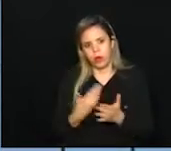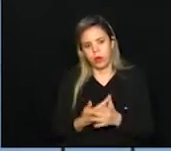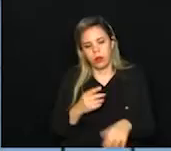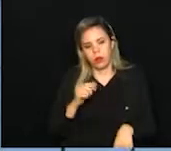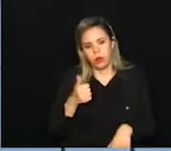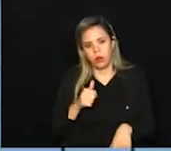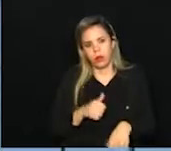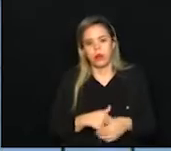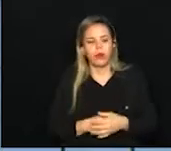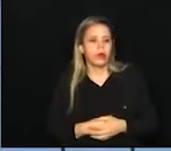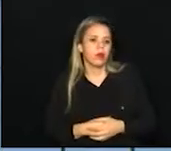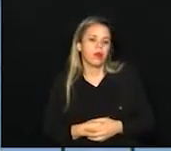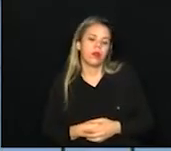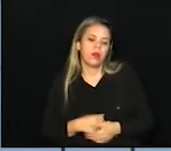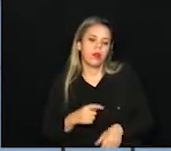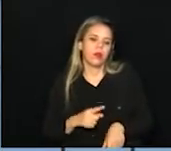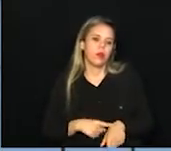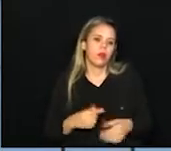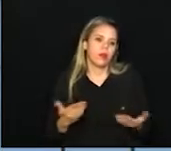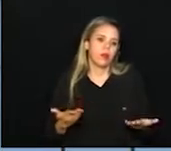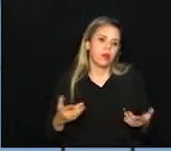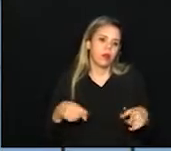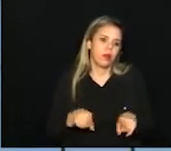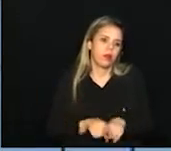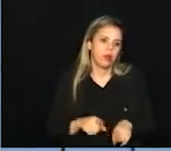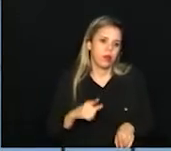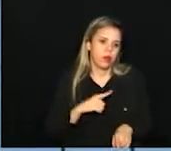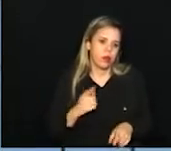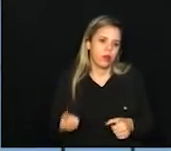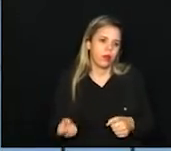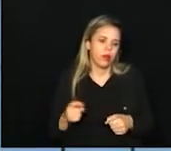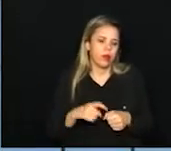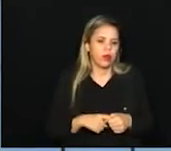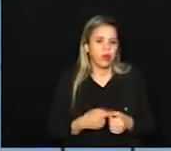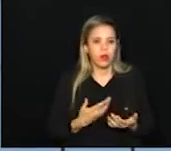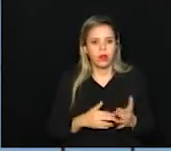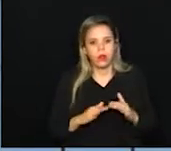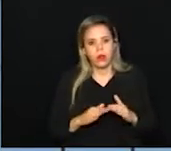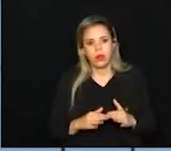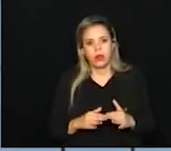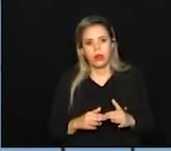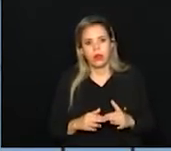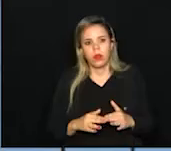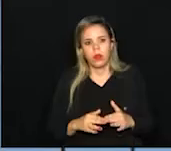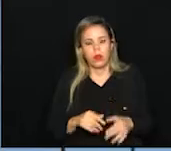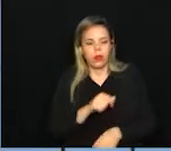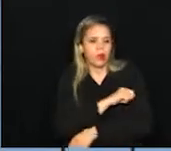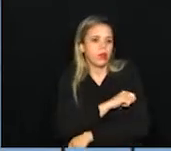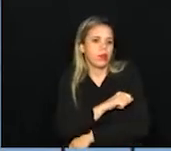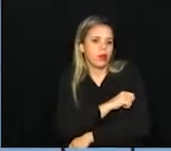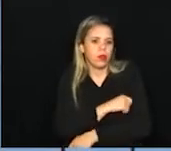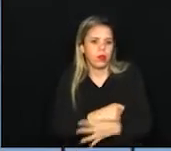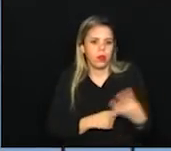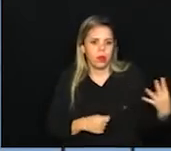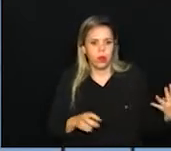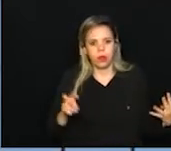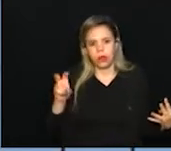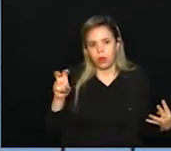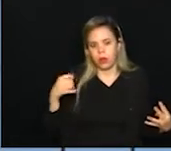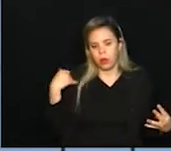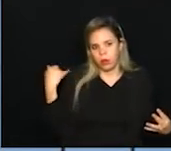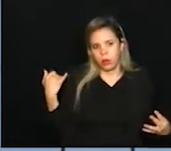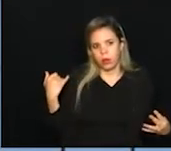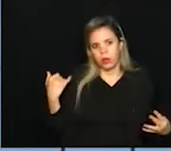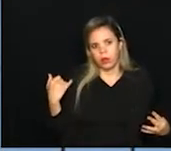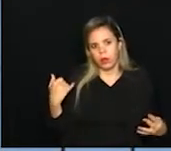das 11 horas. E agora também a gente tem a volta da pré-escola com estudantes de 4 a 5 anos.